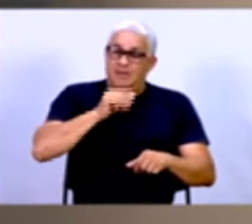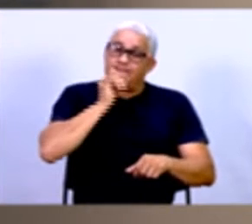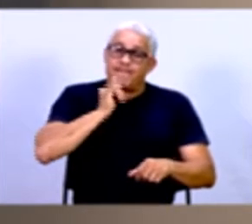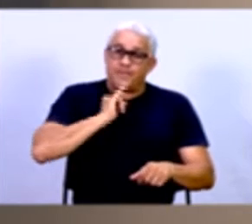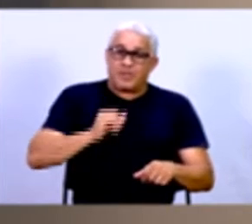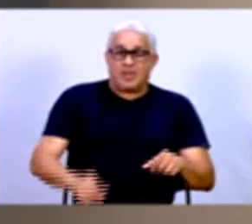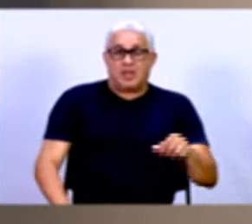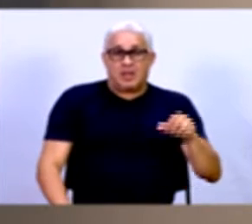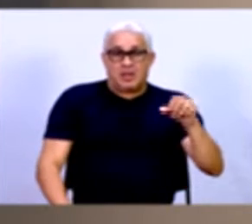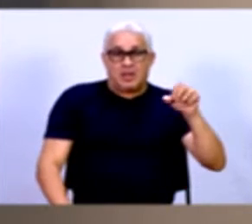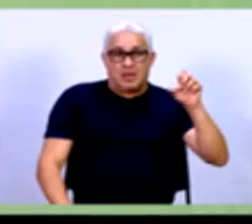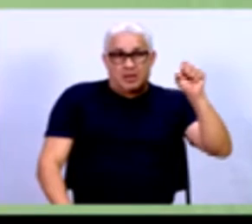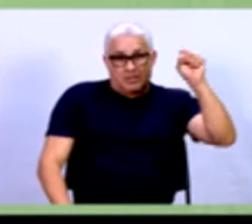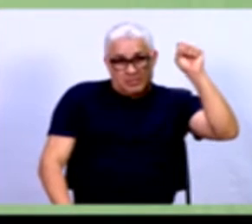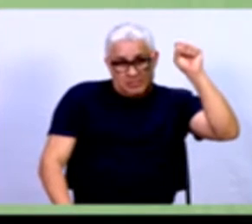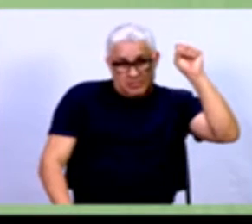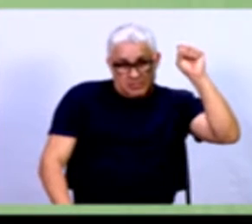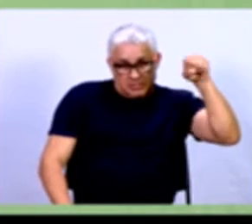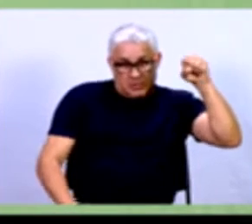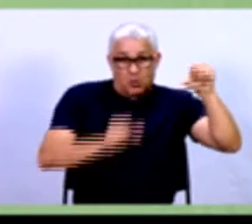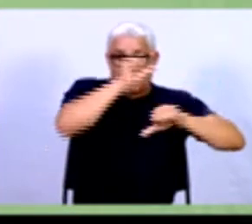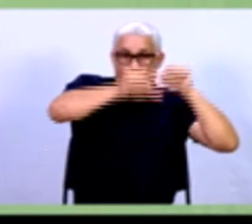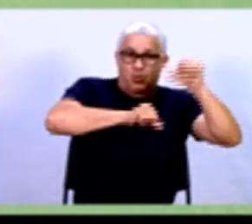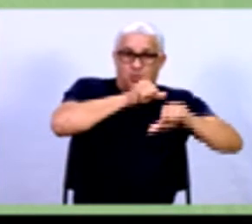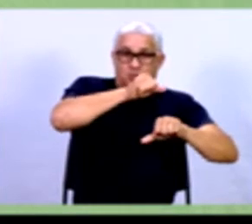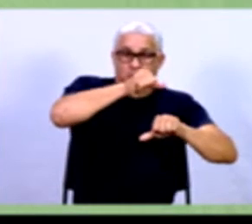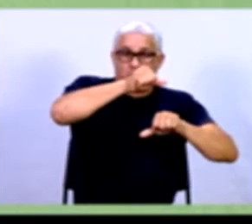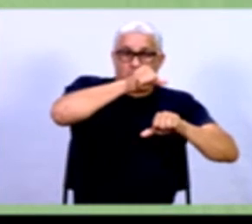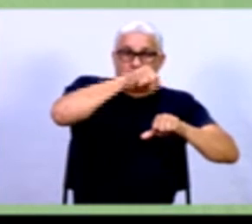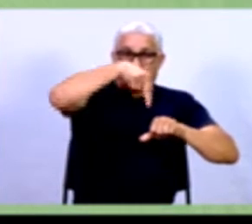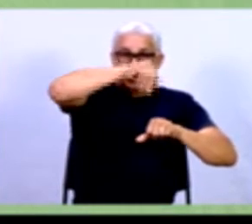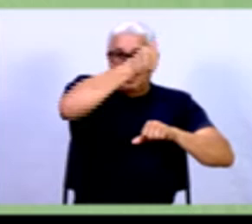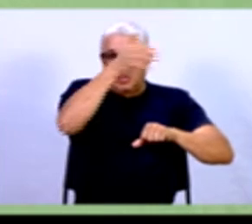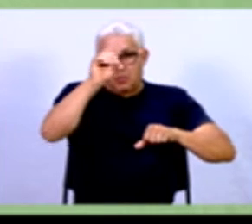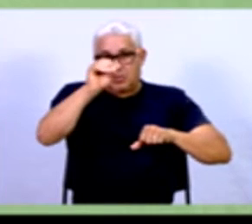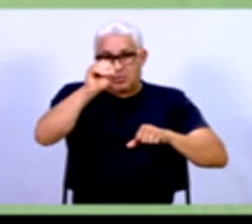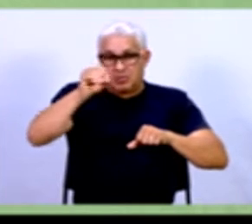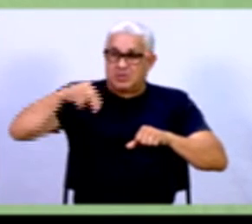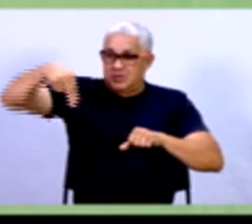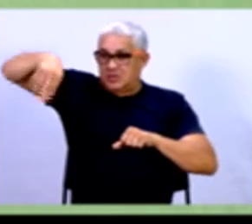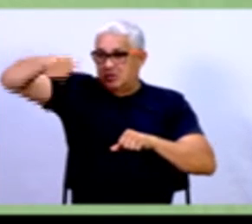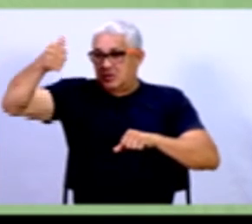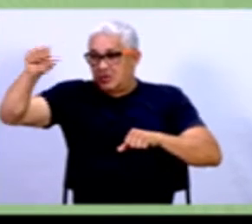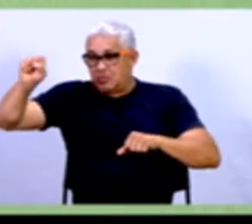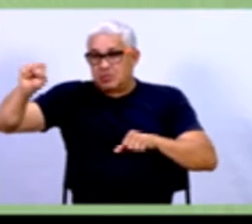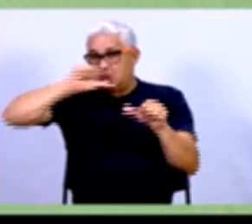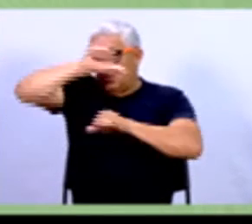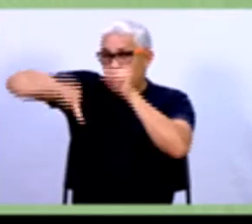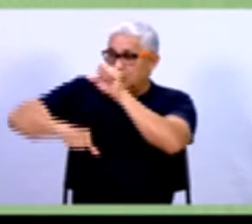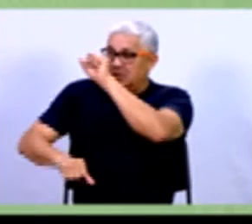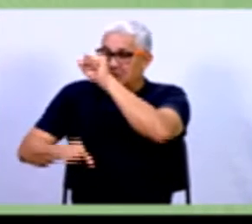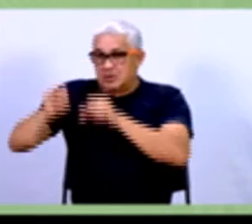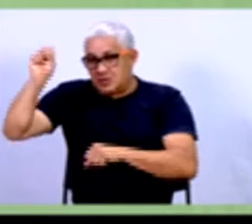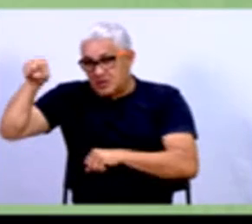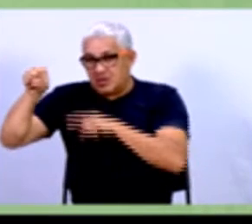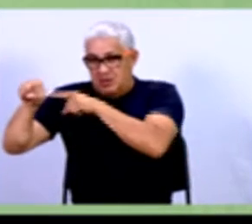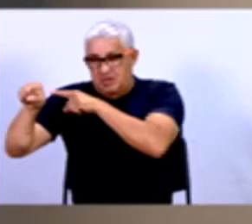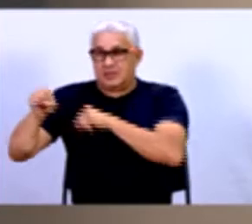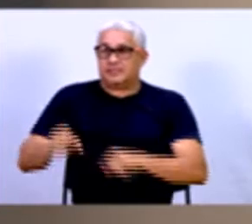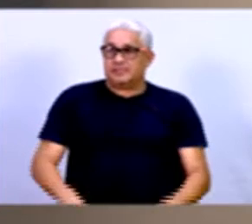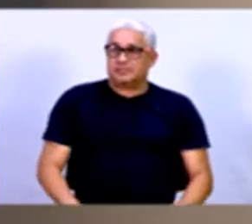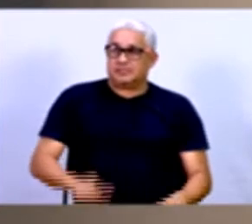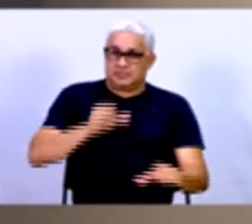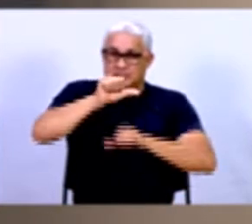é sim, tá? Então vamos lá, pessoal. Definição do problema. Então a gente vai começar a elaborar